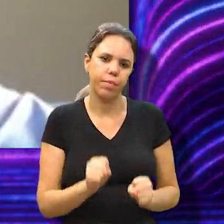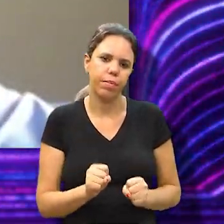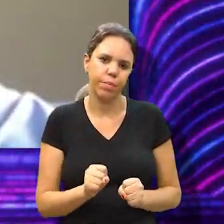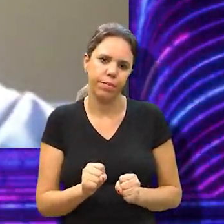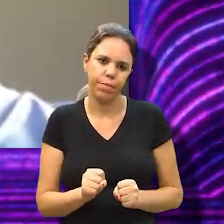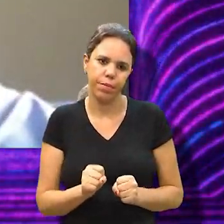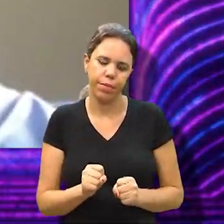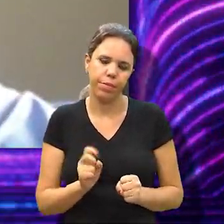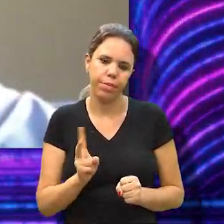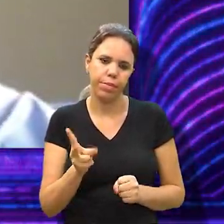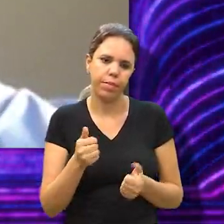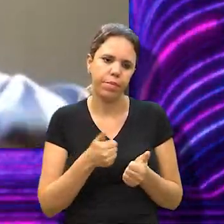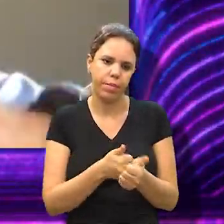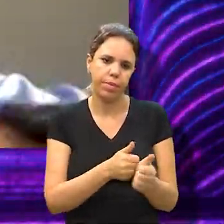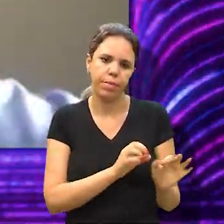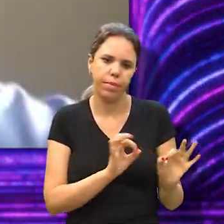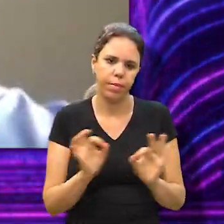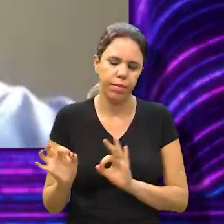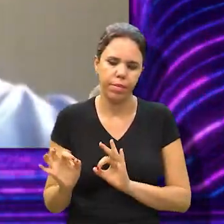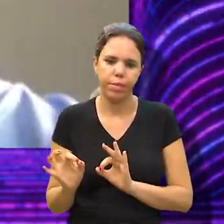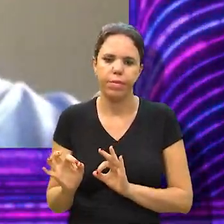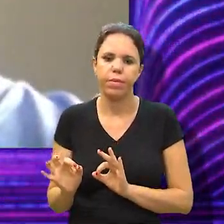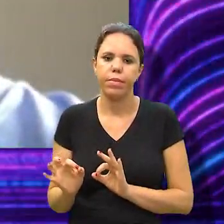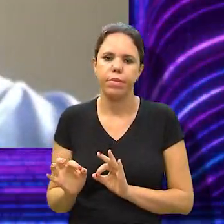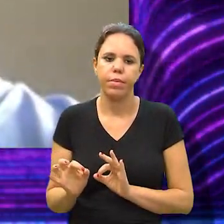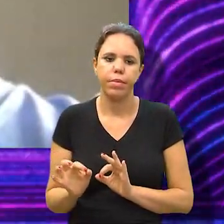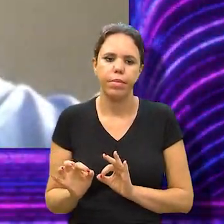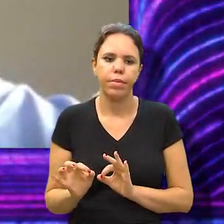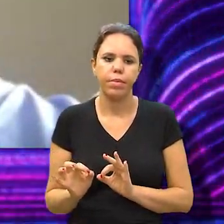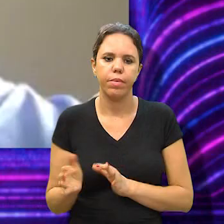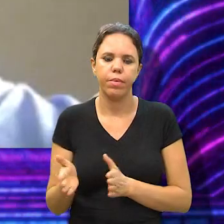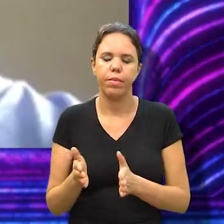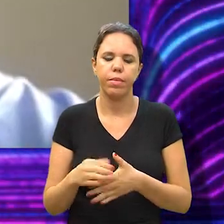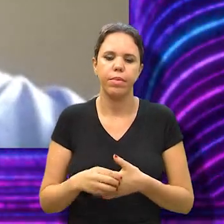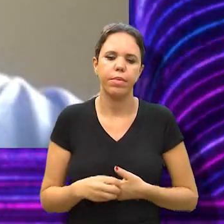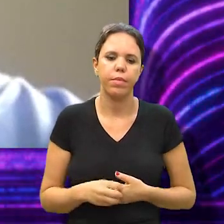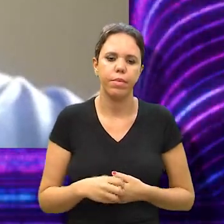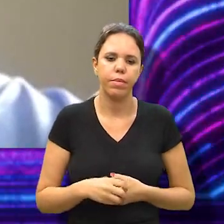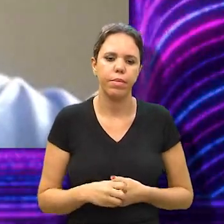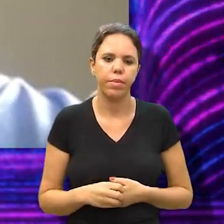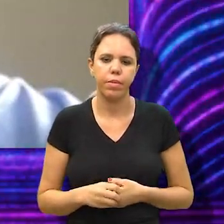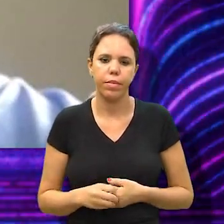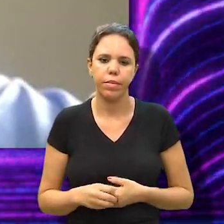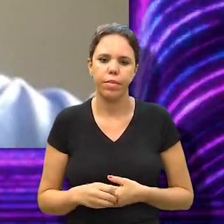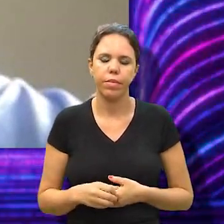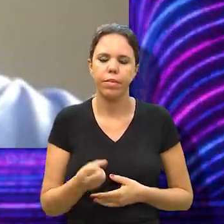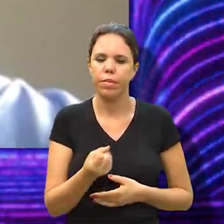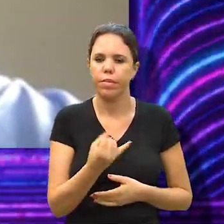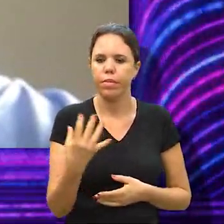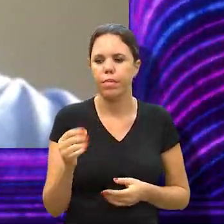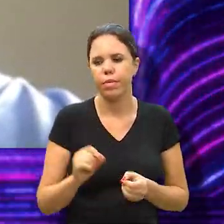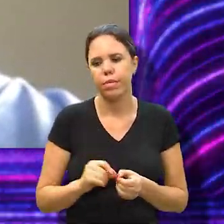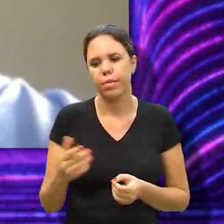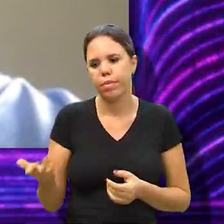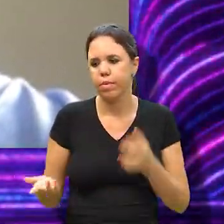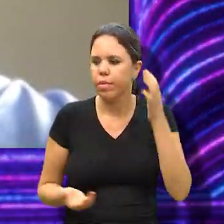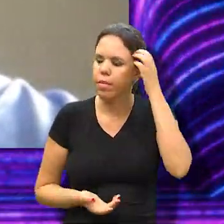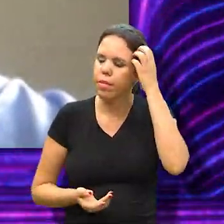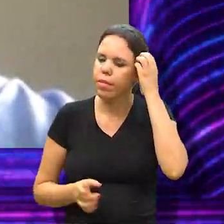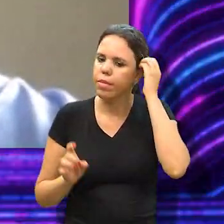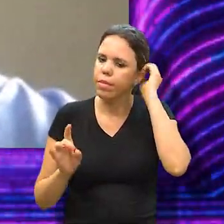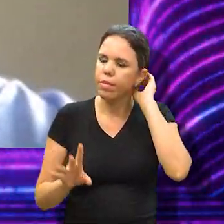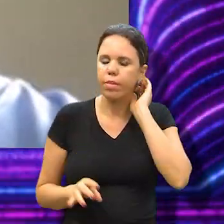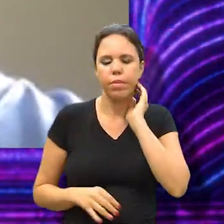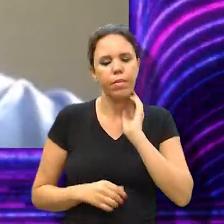vocês vão poder seguir aí a trilha dessa série, né?